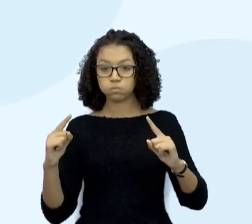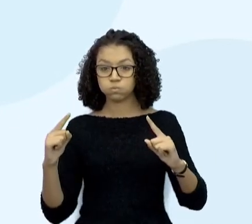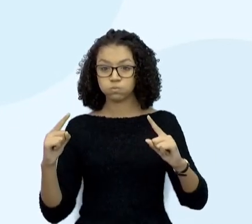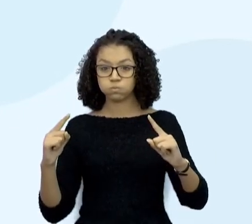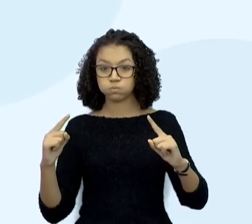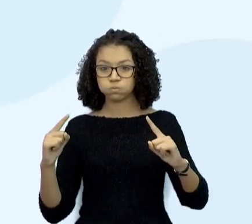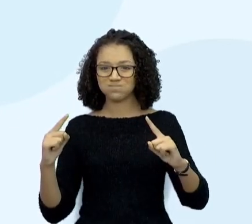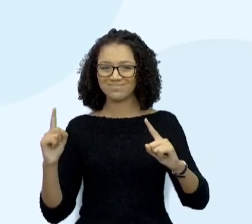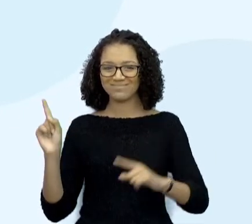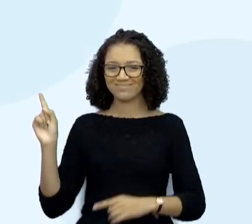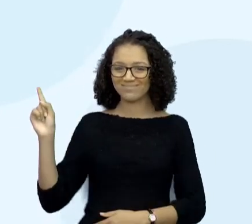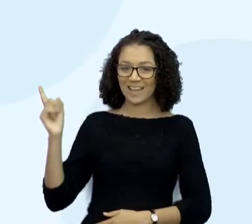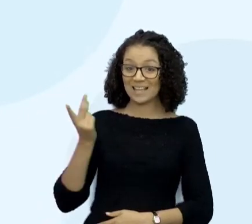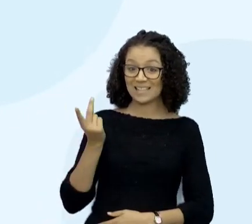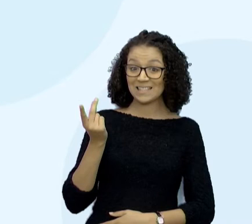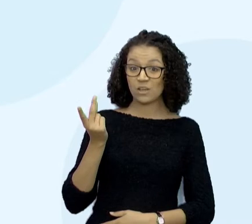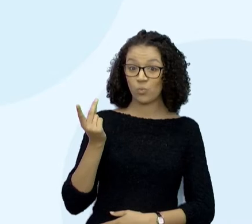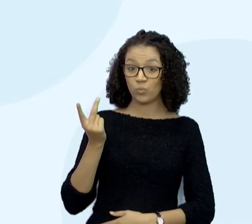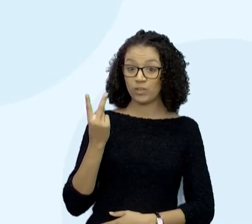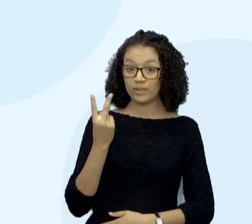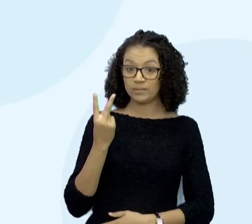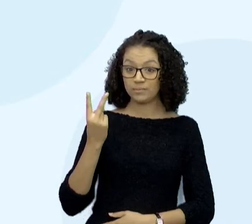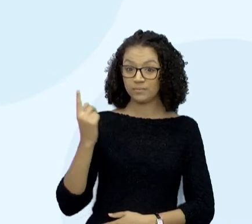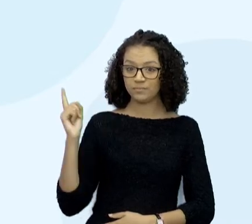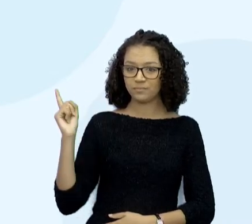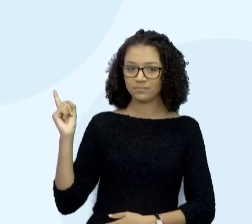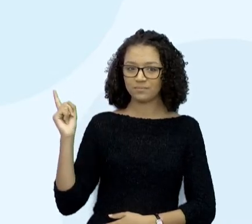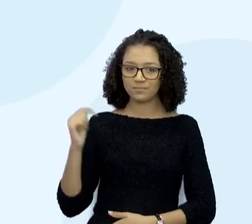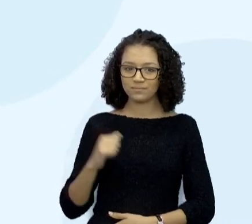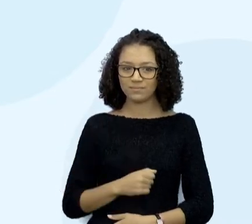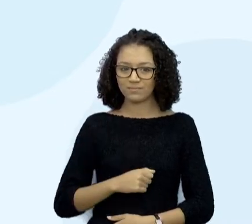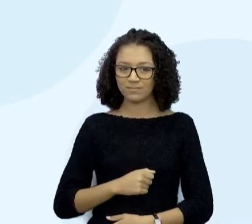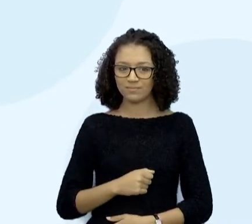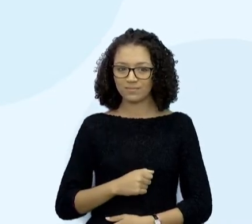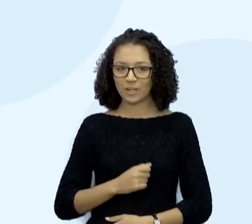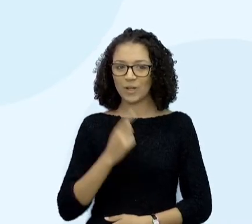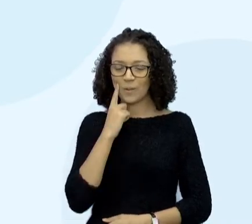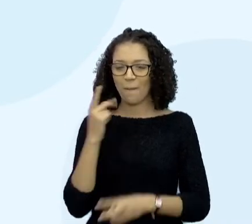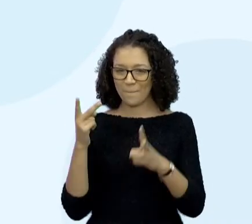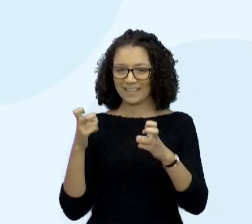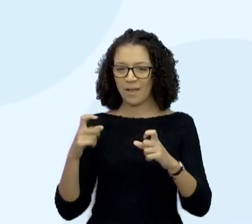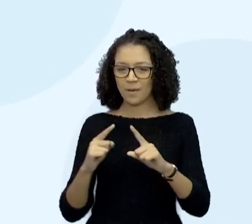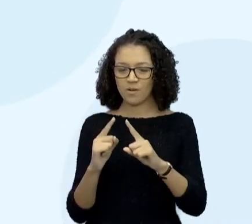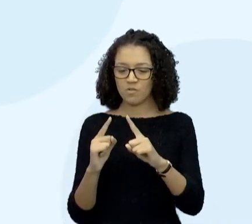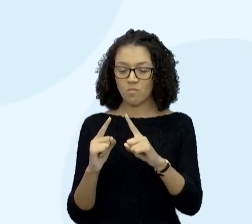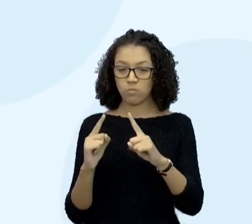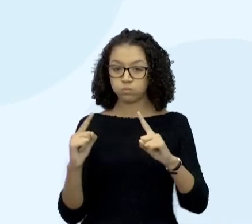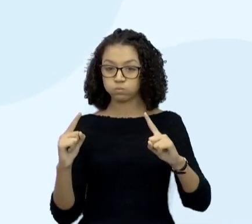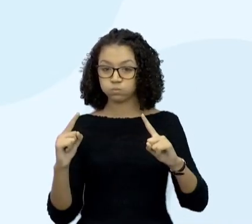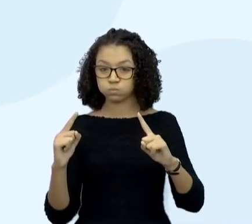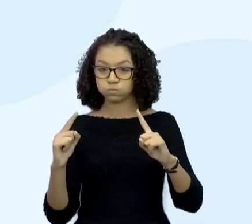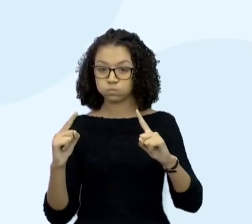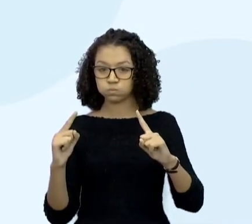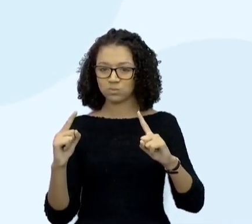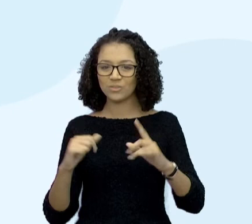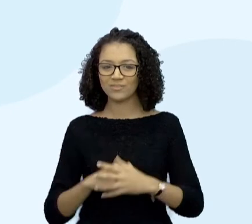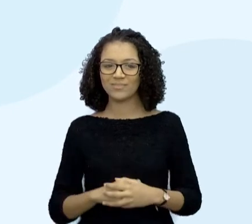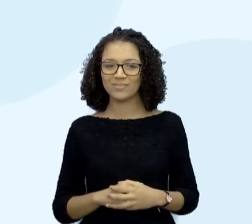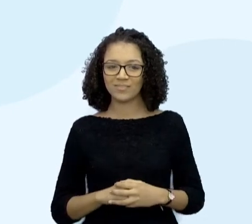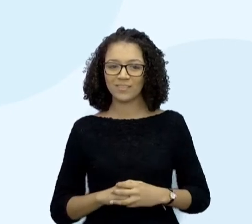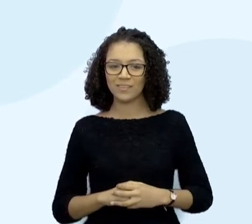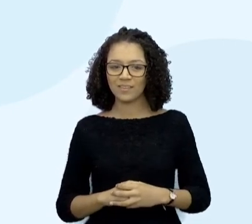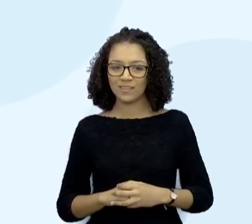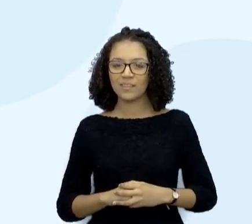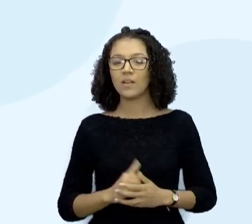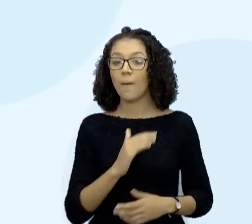nessa relação aqui, ó, tá? Já vai equilibrando, vai aumentando essa parte principalmente, né? Alta taxa de natalidade e queda na taxa